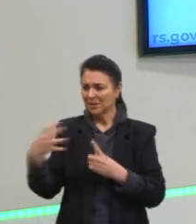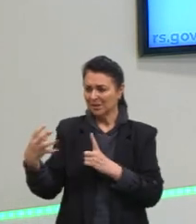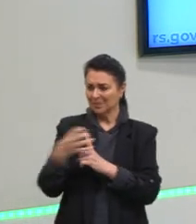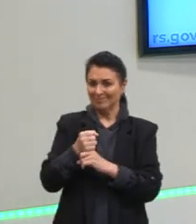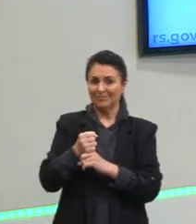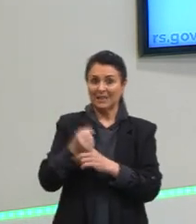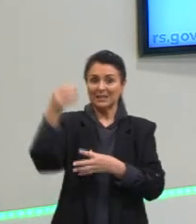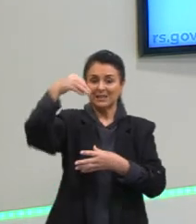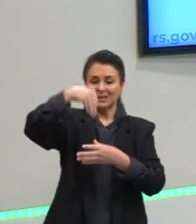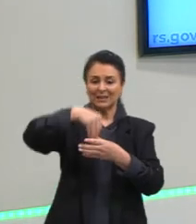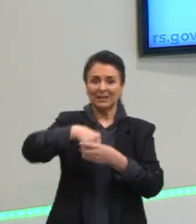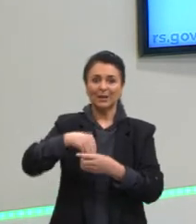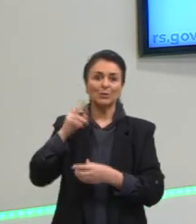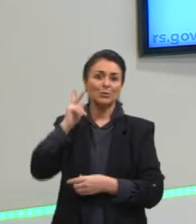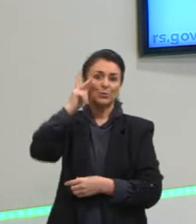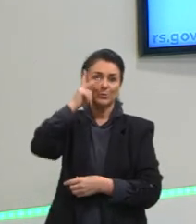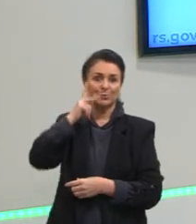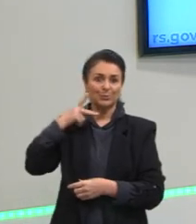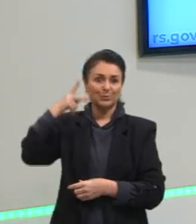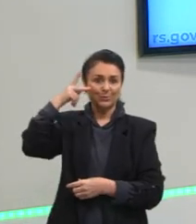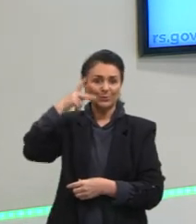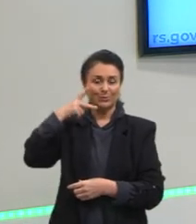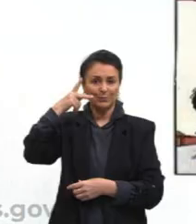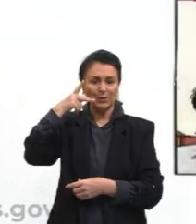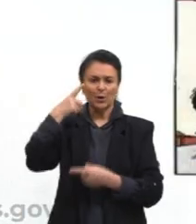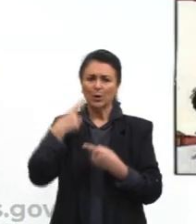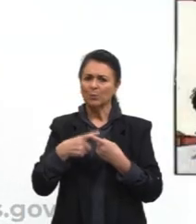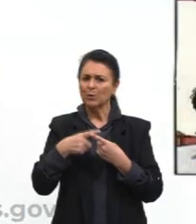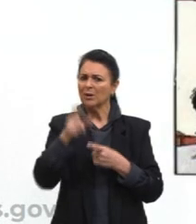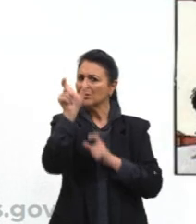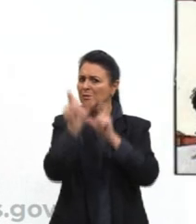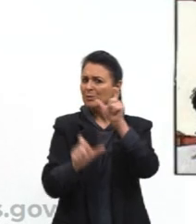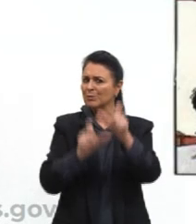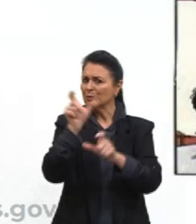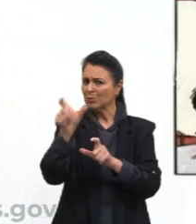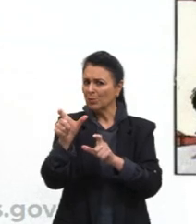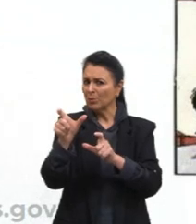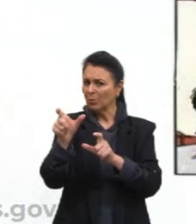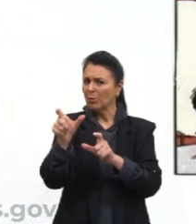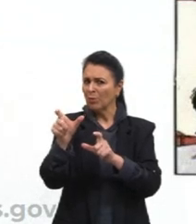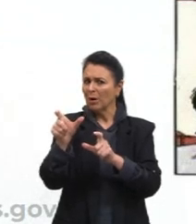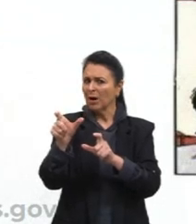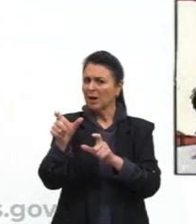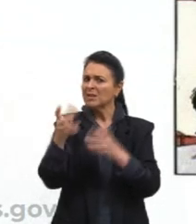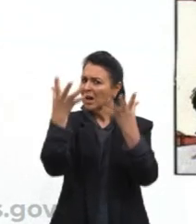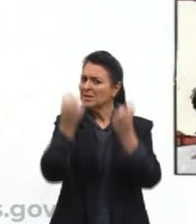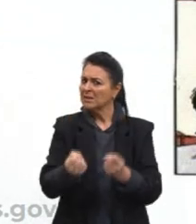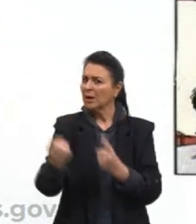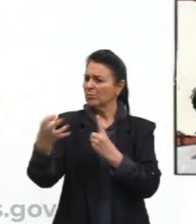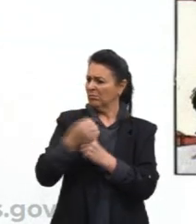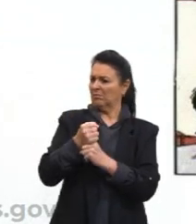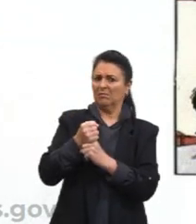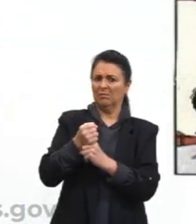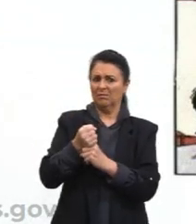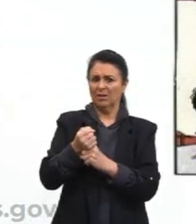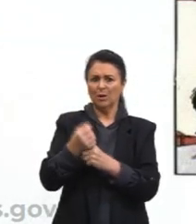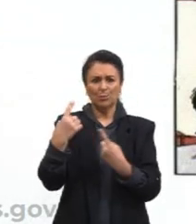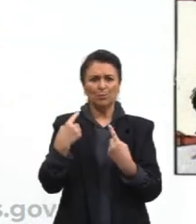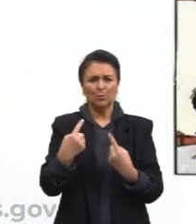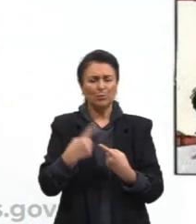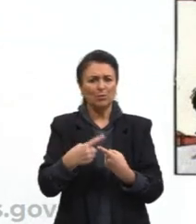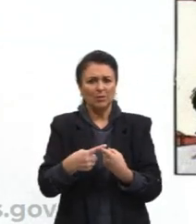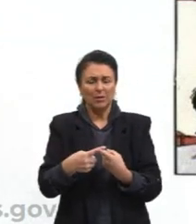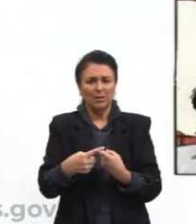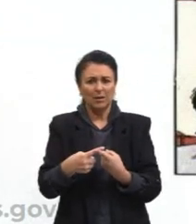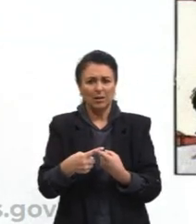questão política ele também desconto foi política Porque que as pessoas são dominadas o que leva as pessoas a serem se deixarem serem